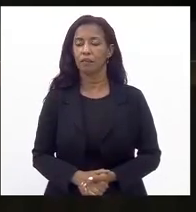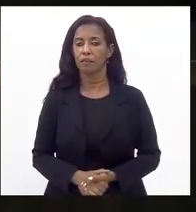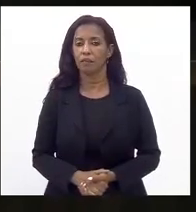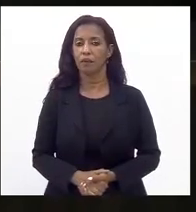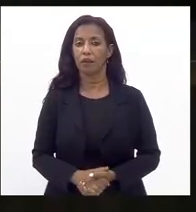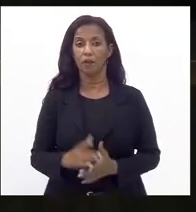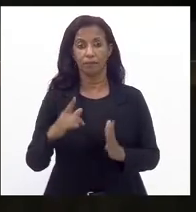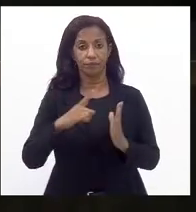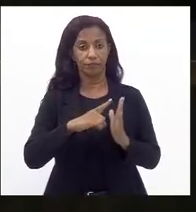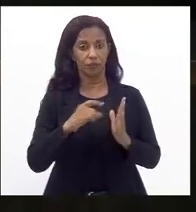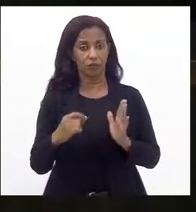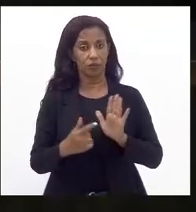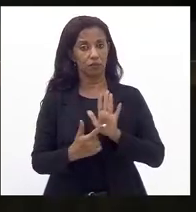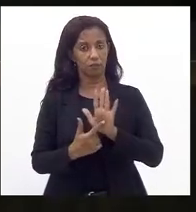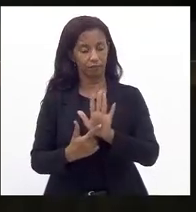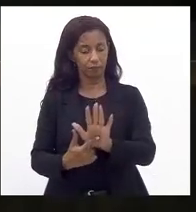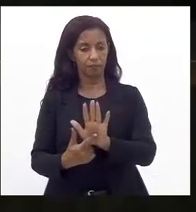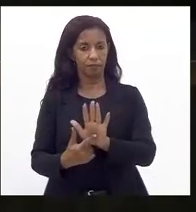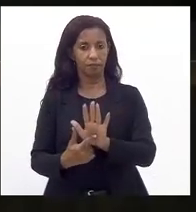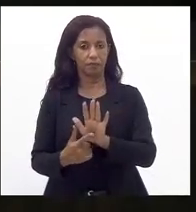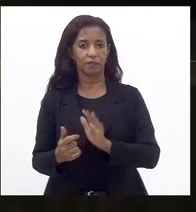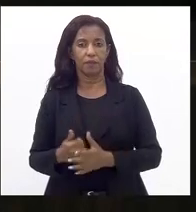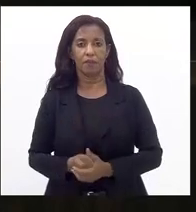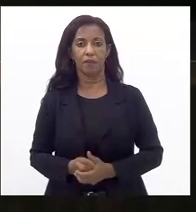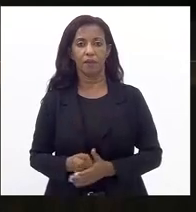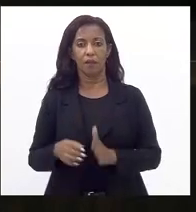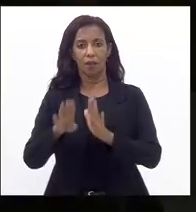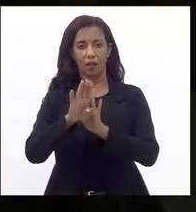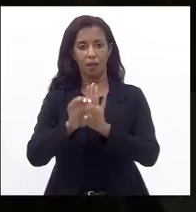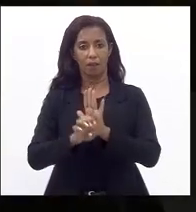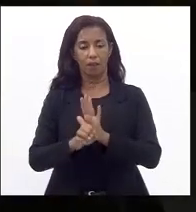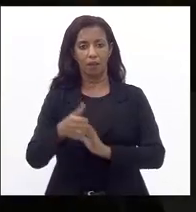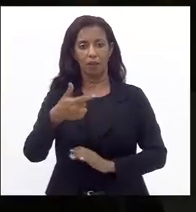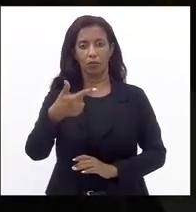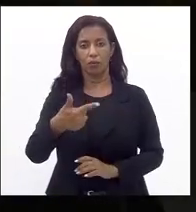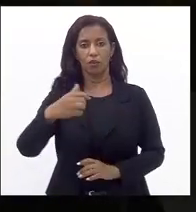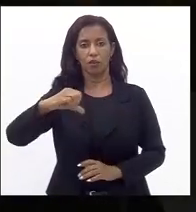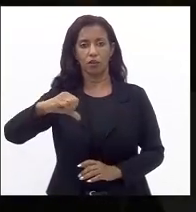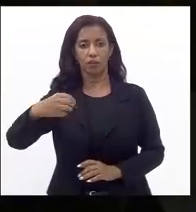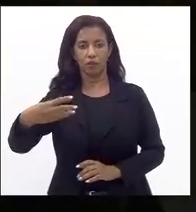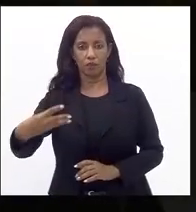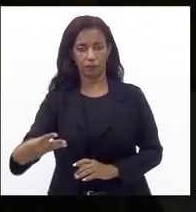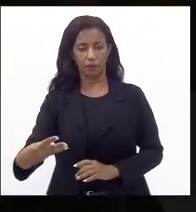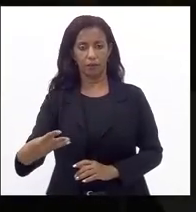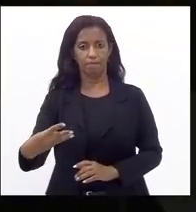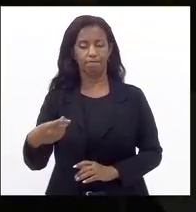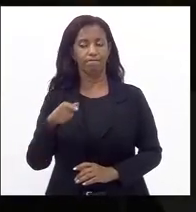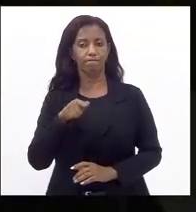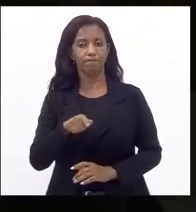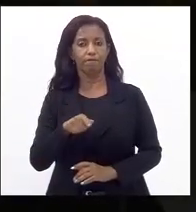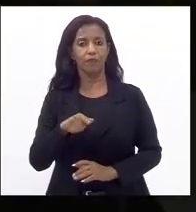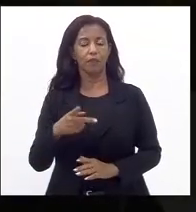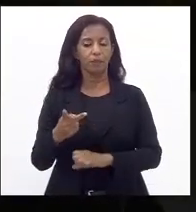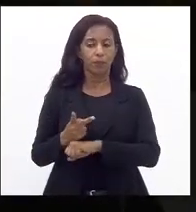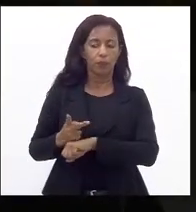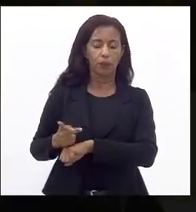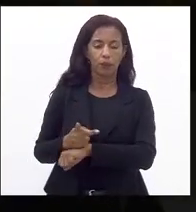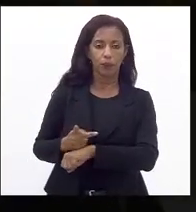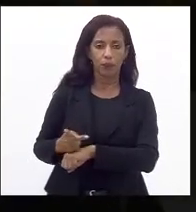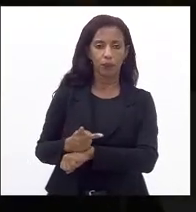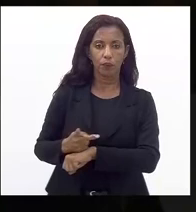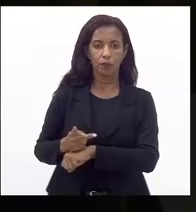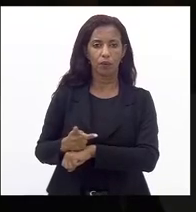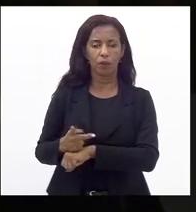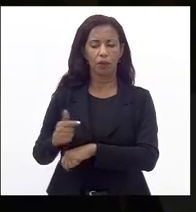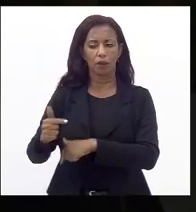status que a gente apresentou está aqui a emenda 293 ele é um destaque que busca